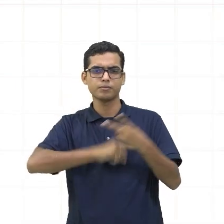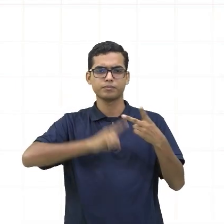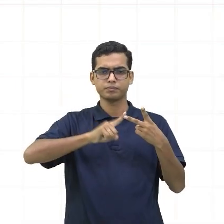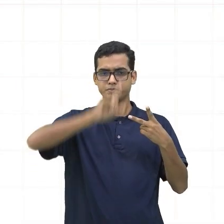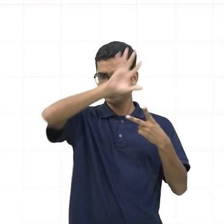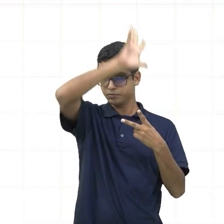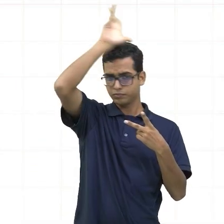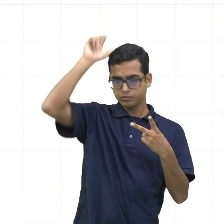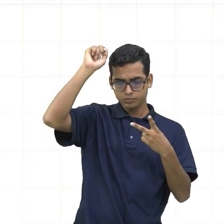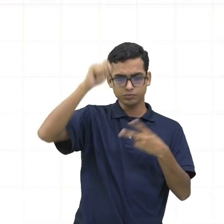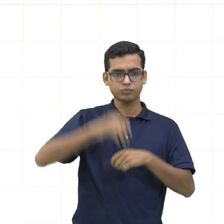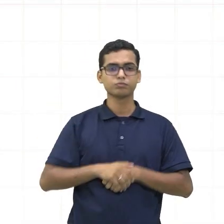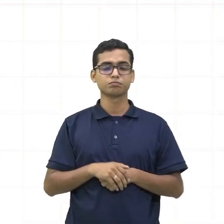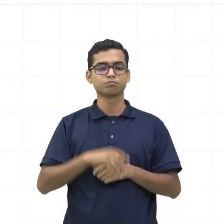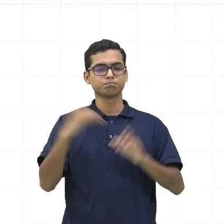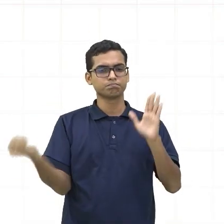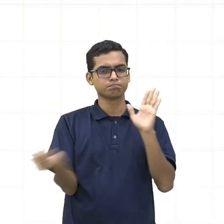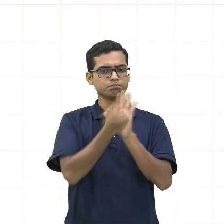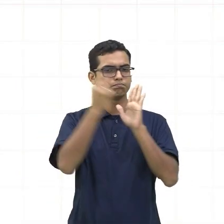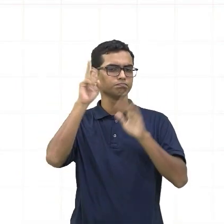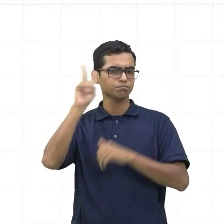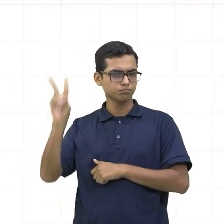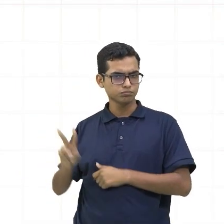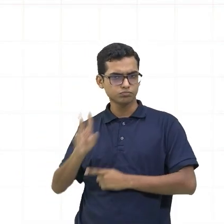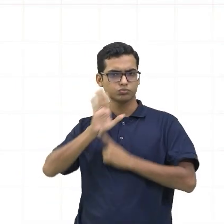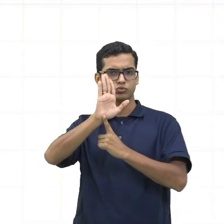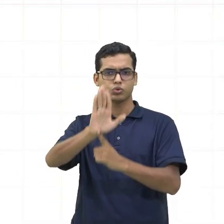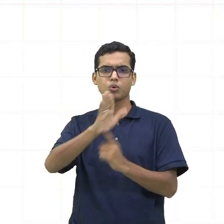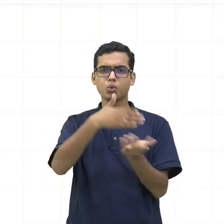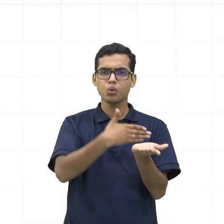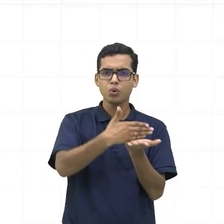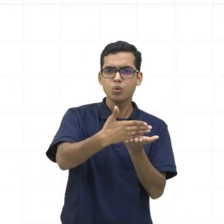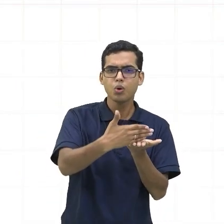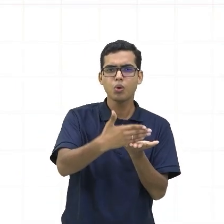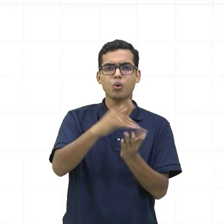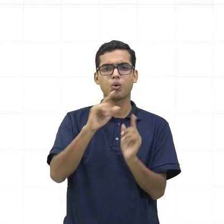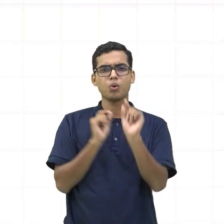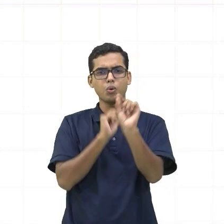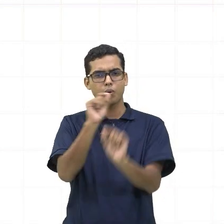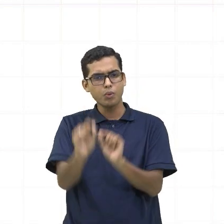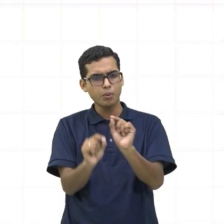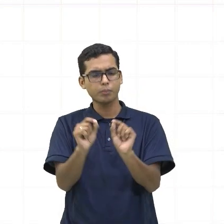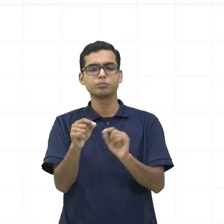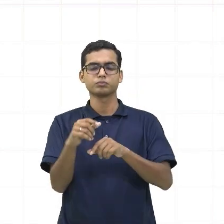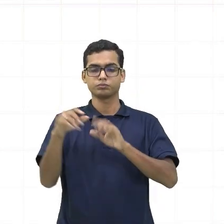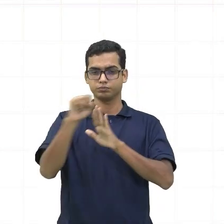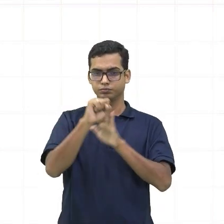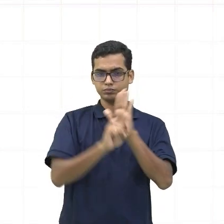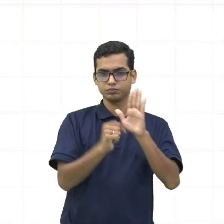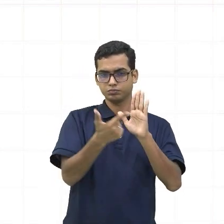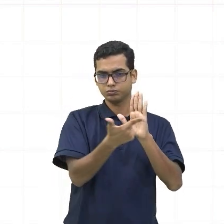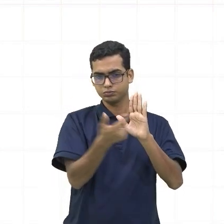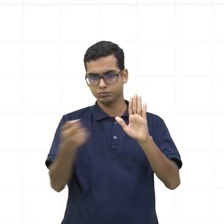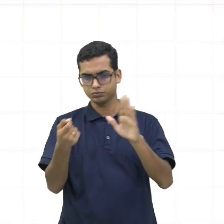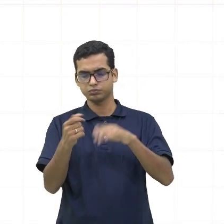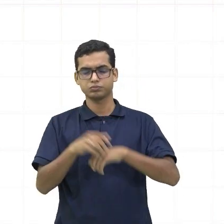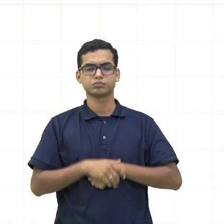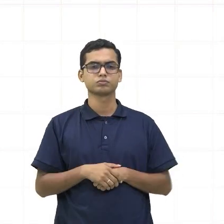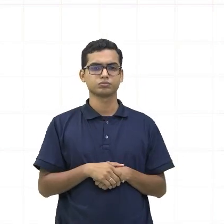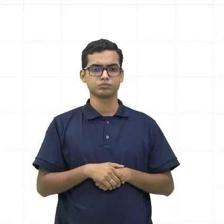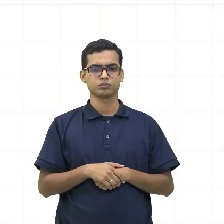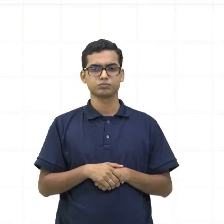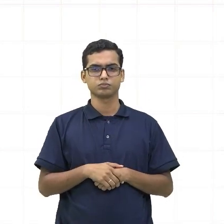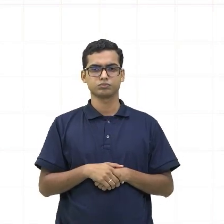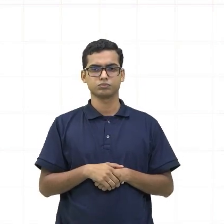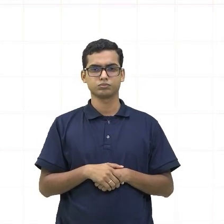na verdade, é histórica, e ela remonta lá ao início do século XX, e a presença deles, né, dessa população